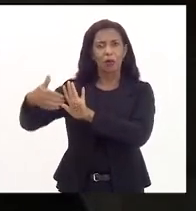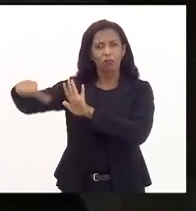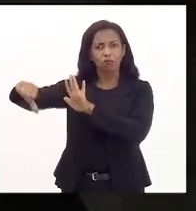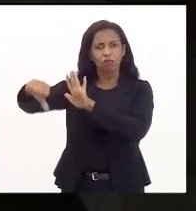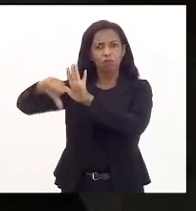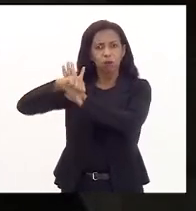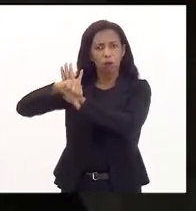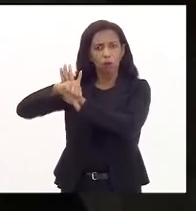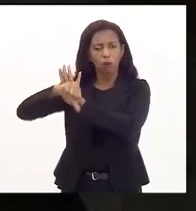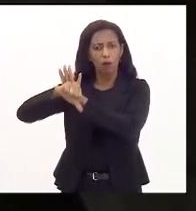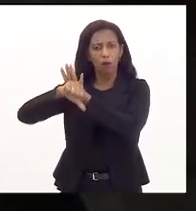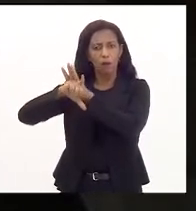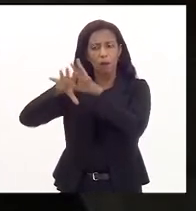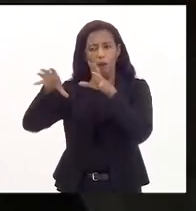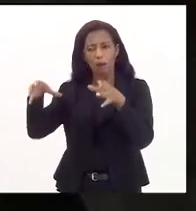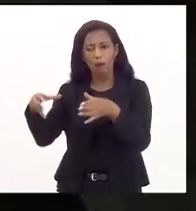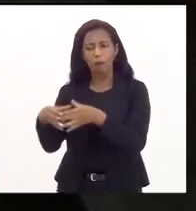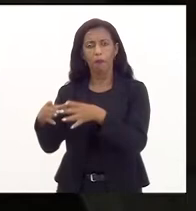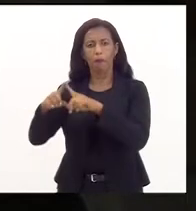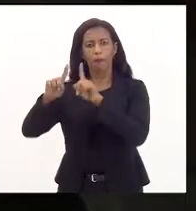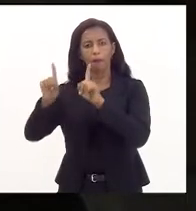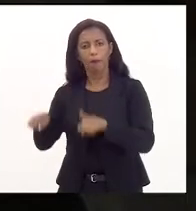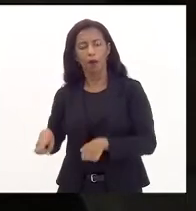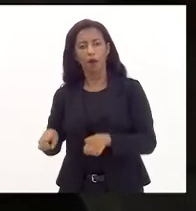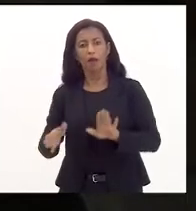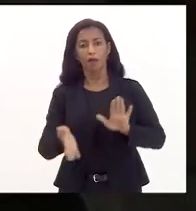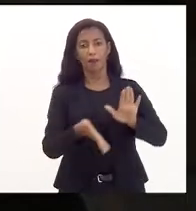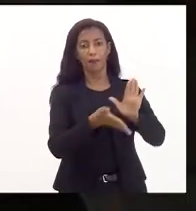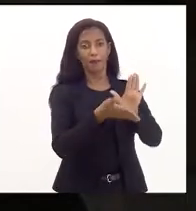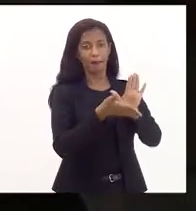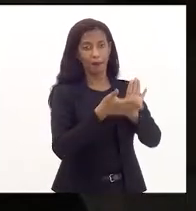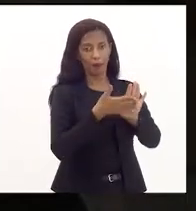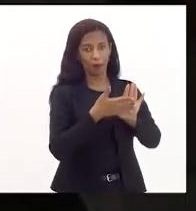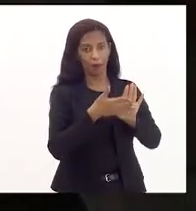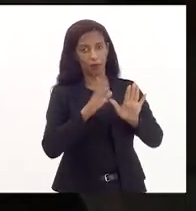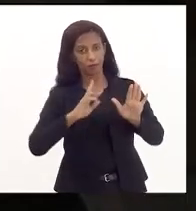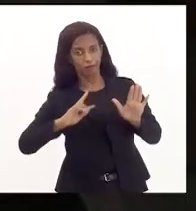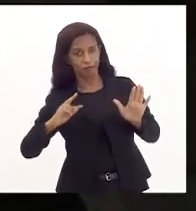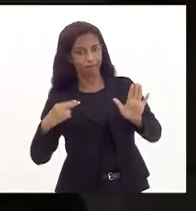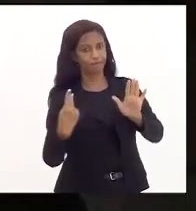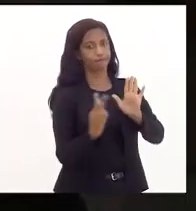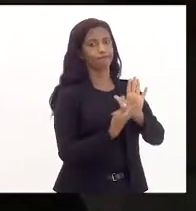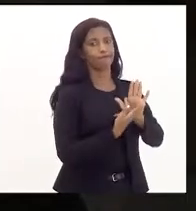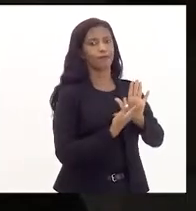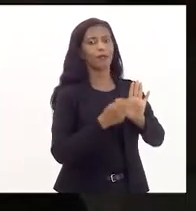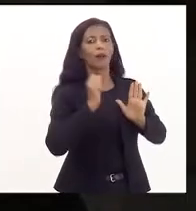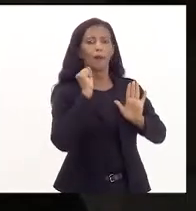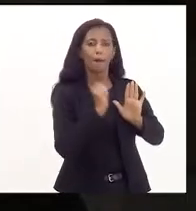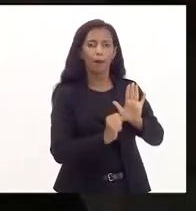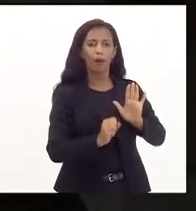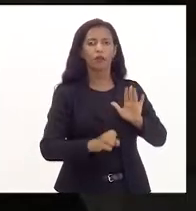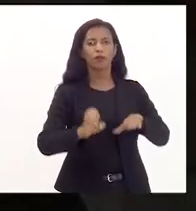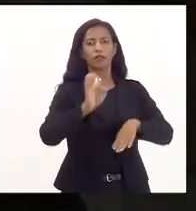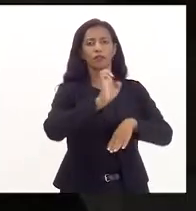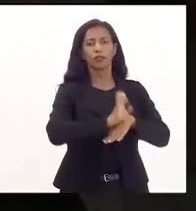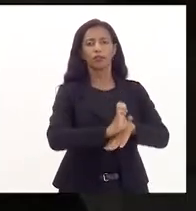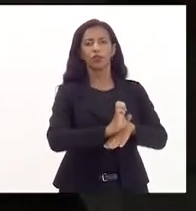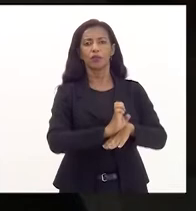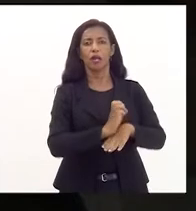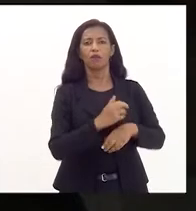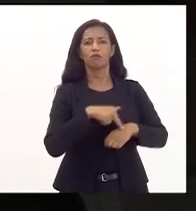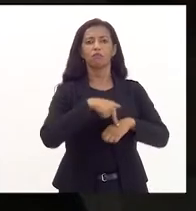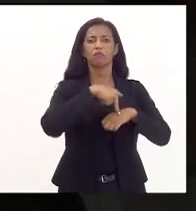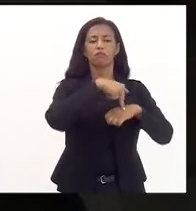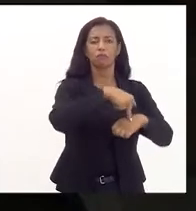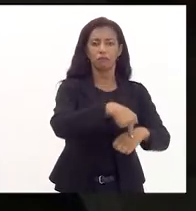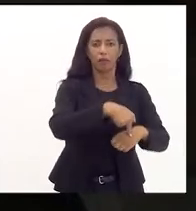para o funcionário público e um pacote que pudesse manter o Estado no regime e